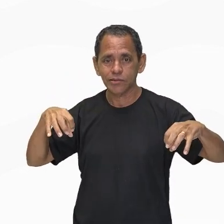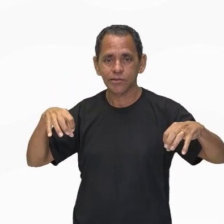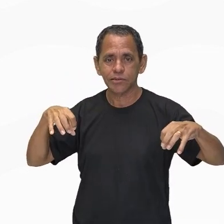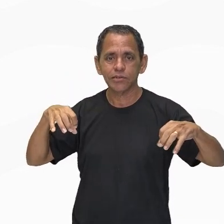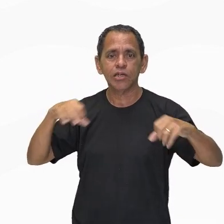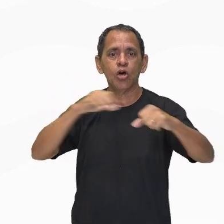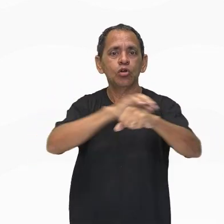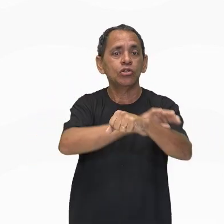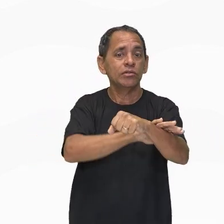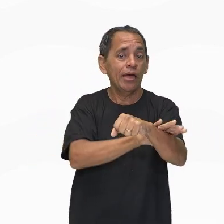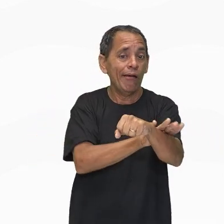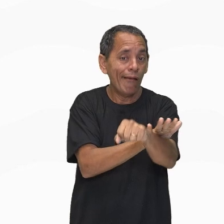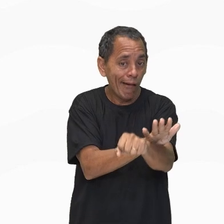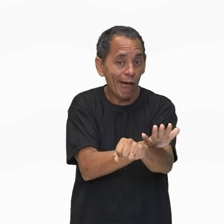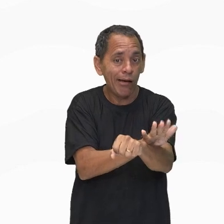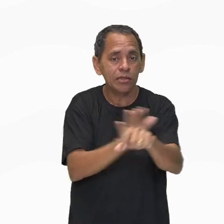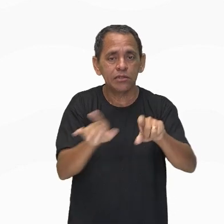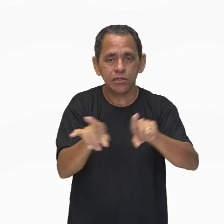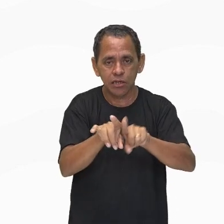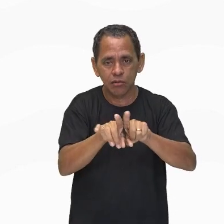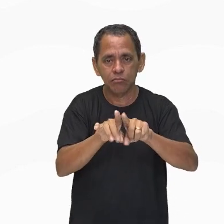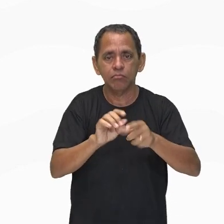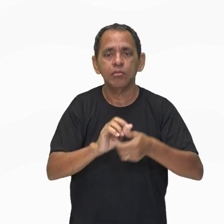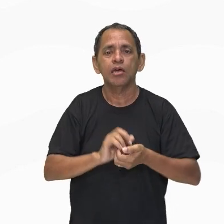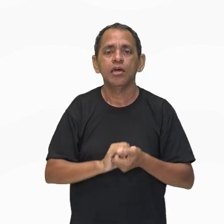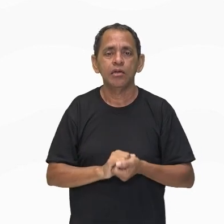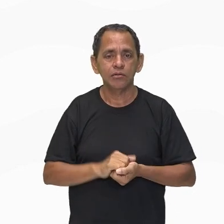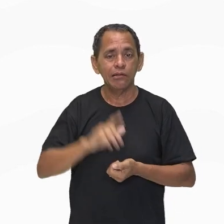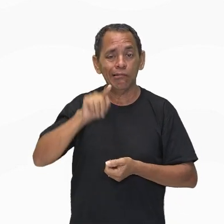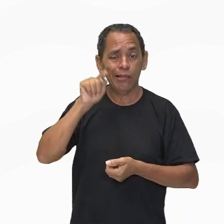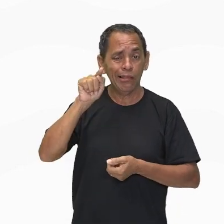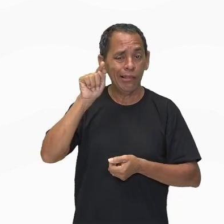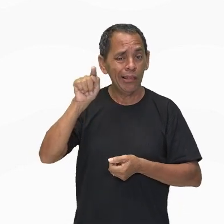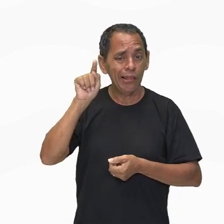em voga na África do Sul de 1948 até